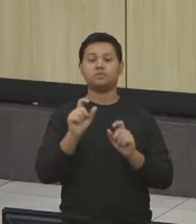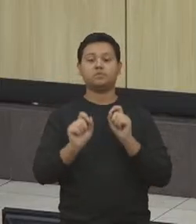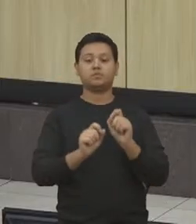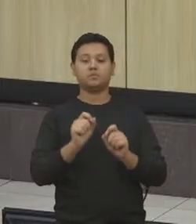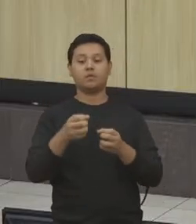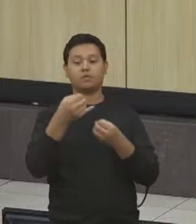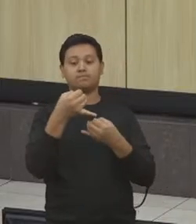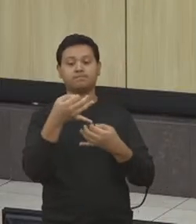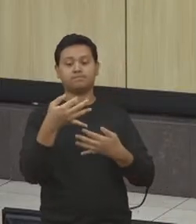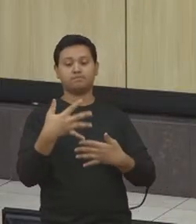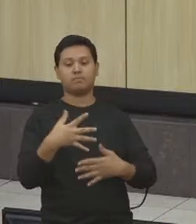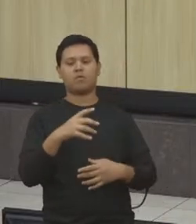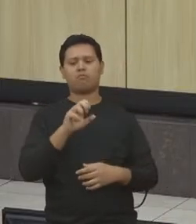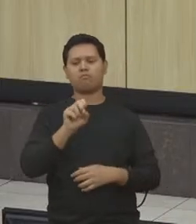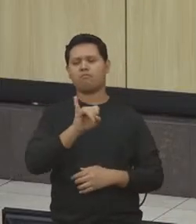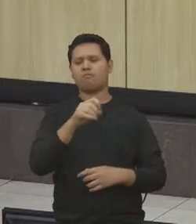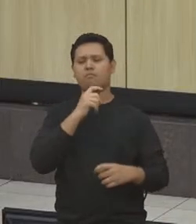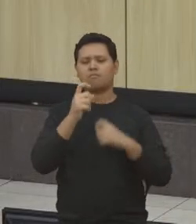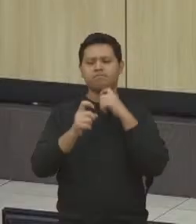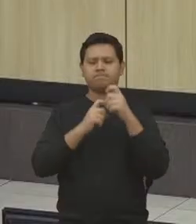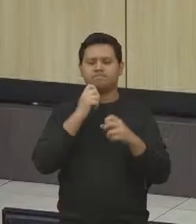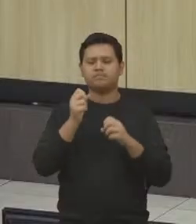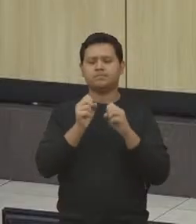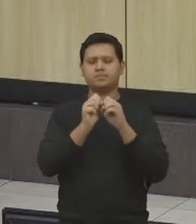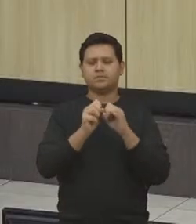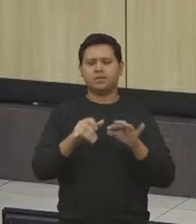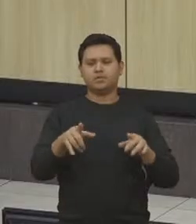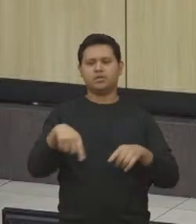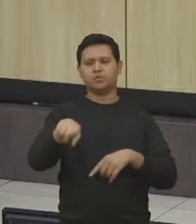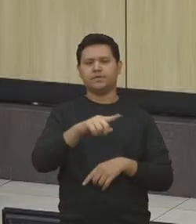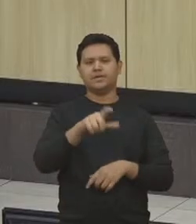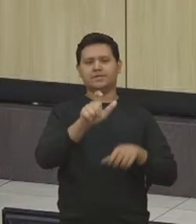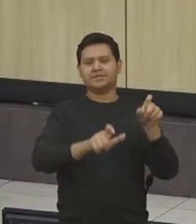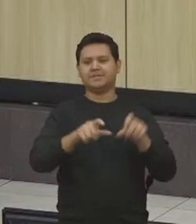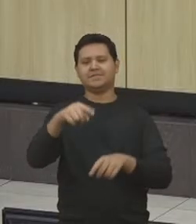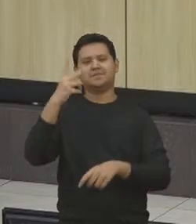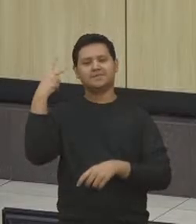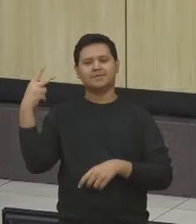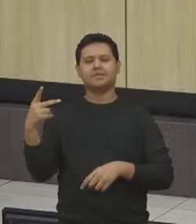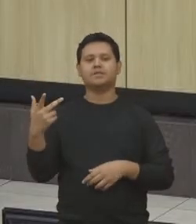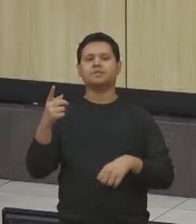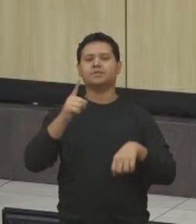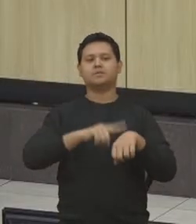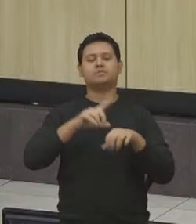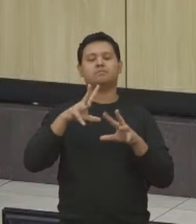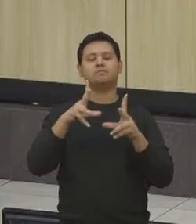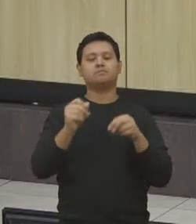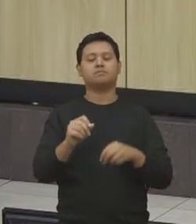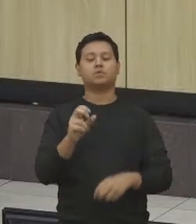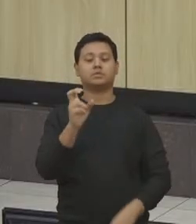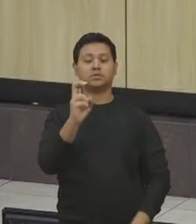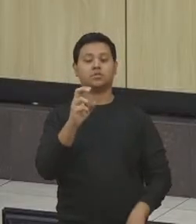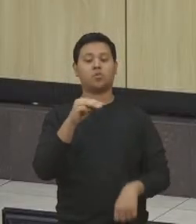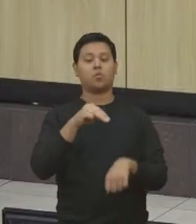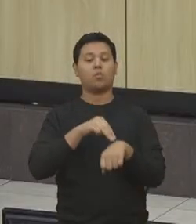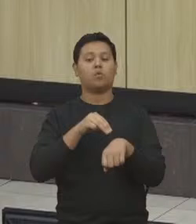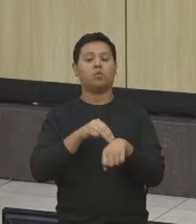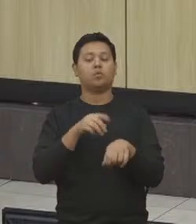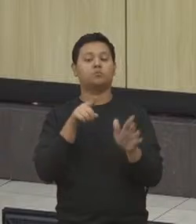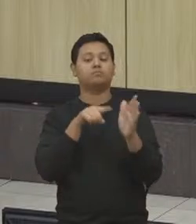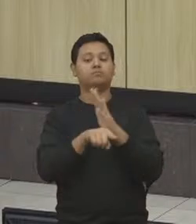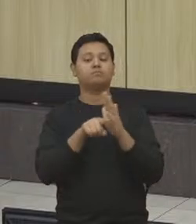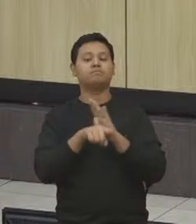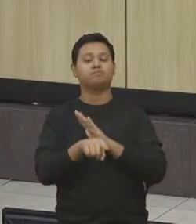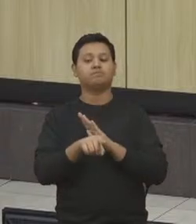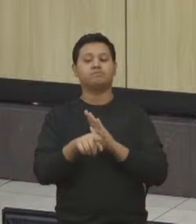para esclarecimentos e dúvidas. Assim, cada vereador terá o tempo total de 5 minutos